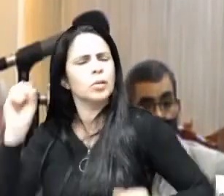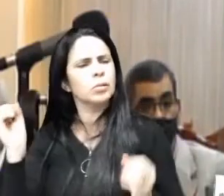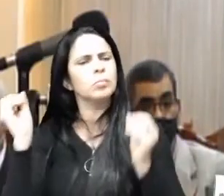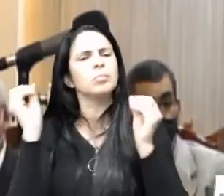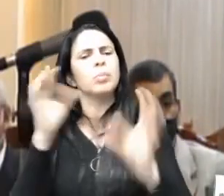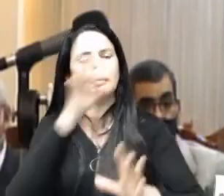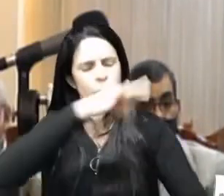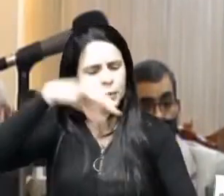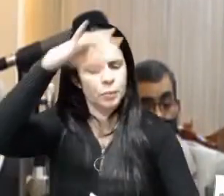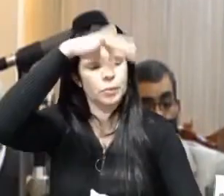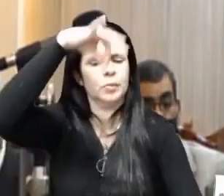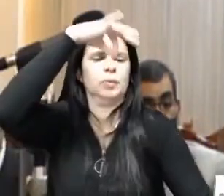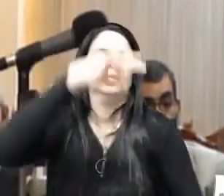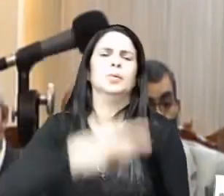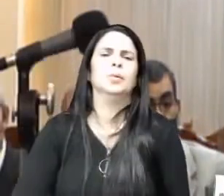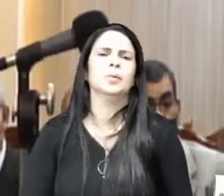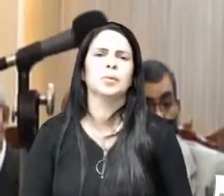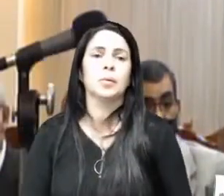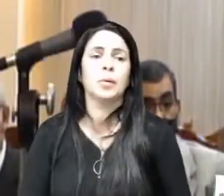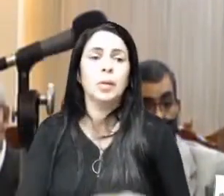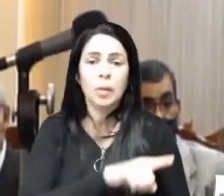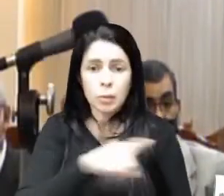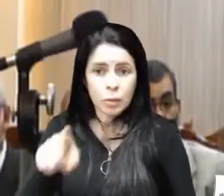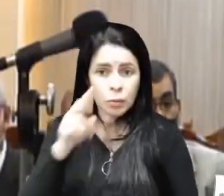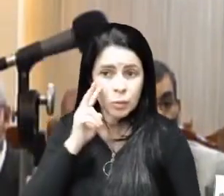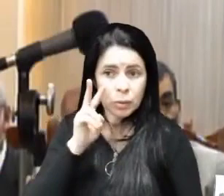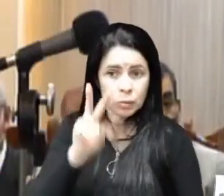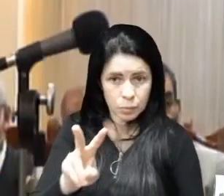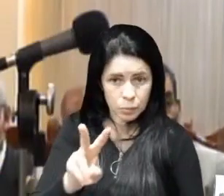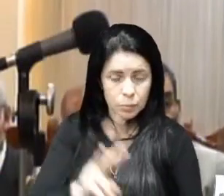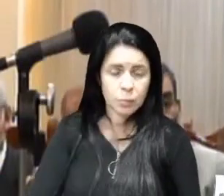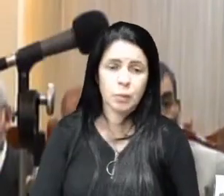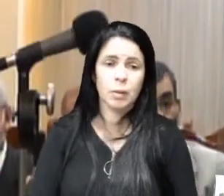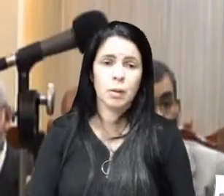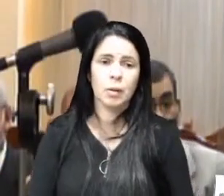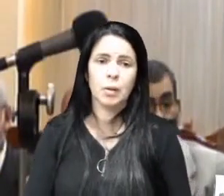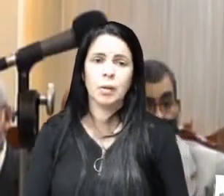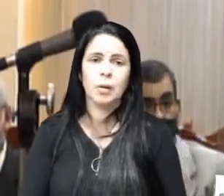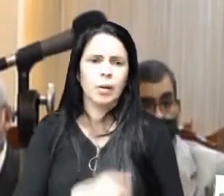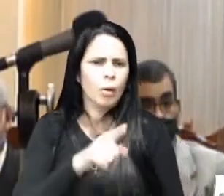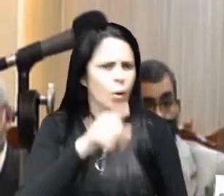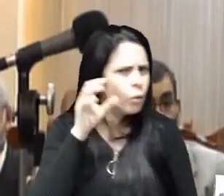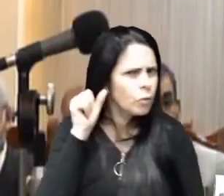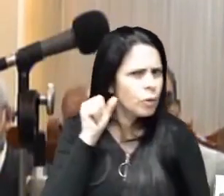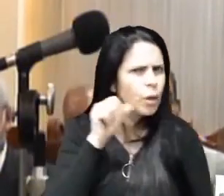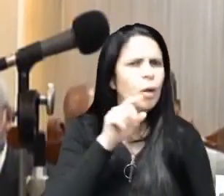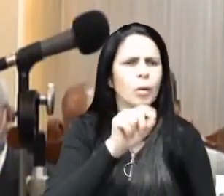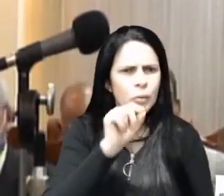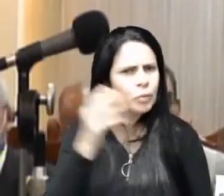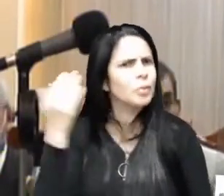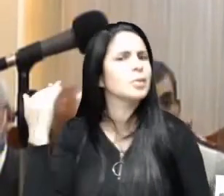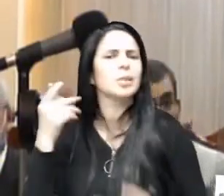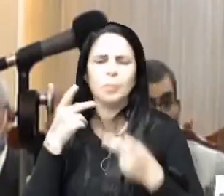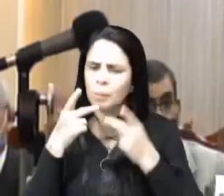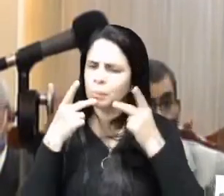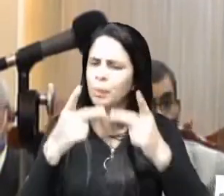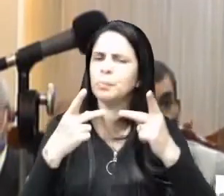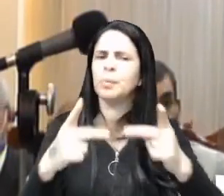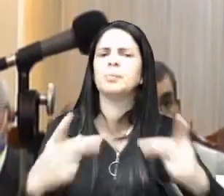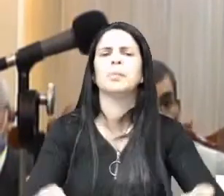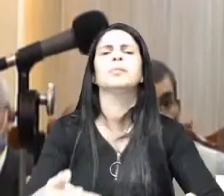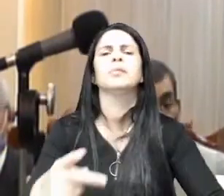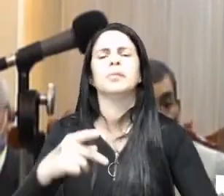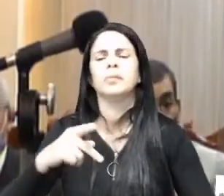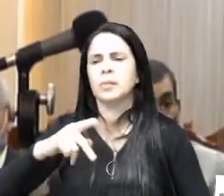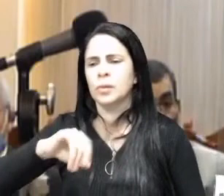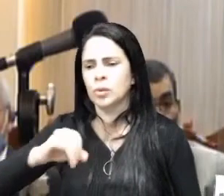carne. Isto que vós vedes e ouvis é o que foi dito pelo profeta Joel. O que é que o